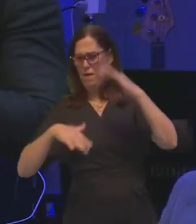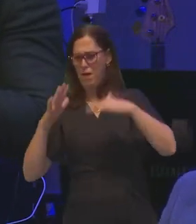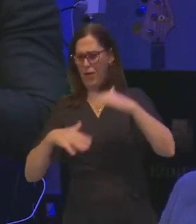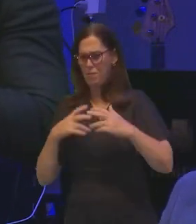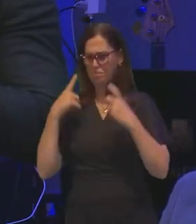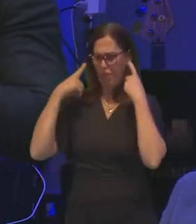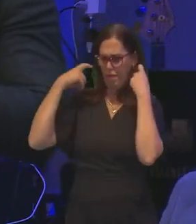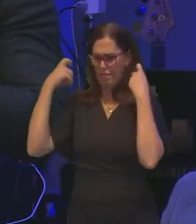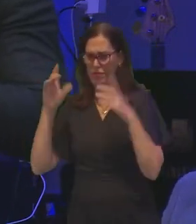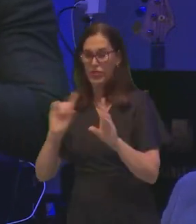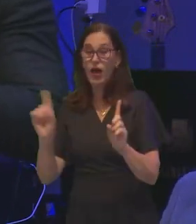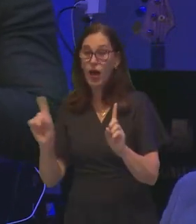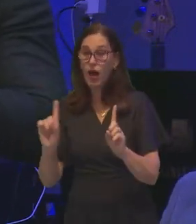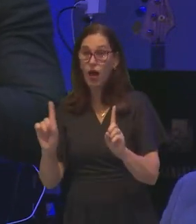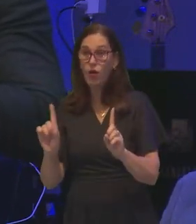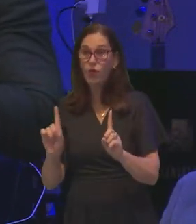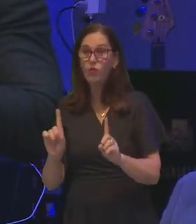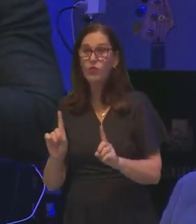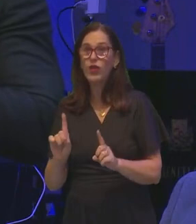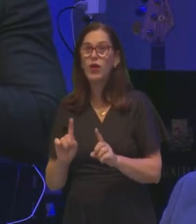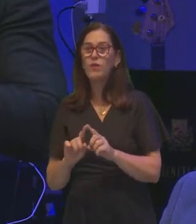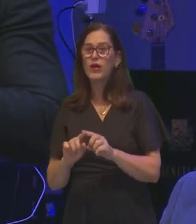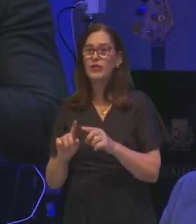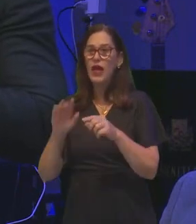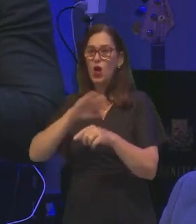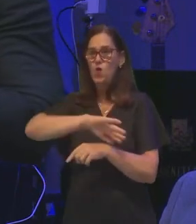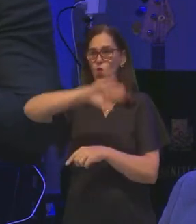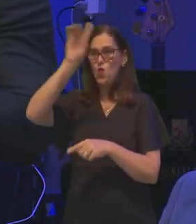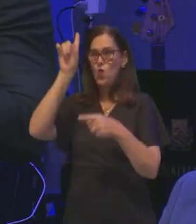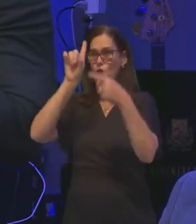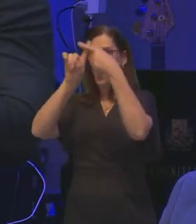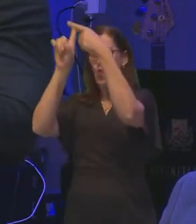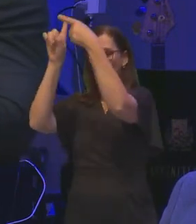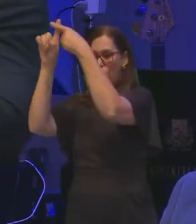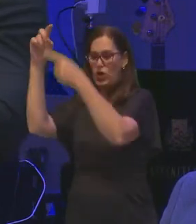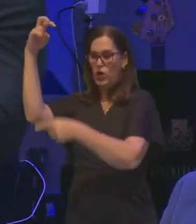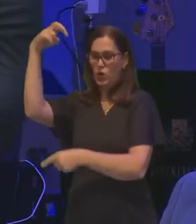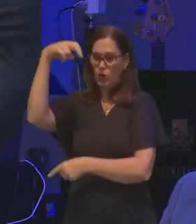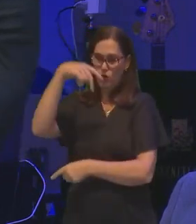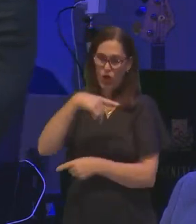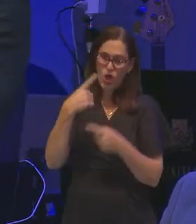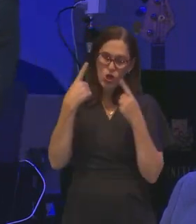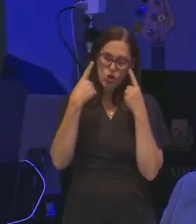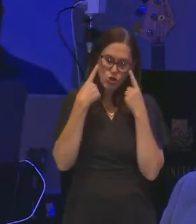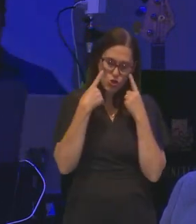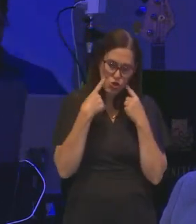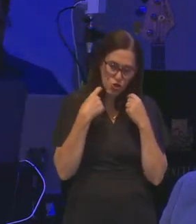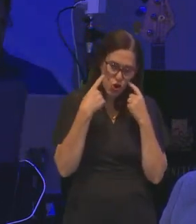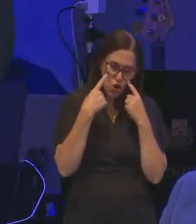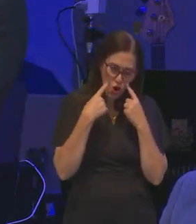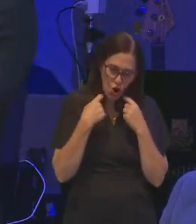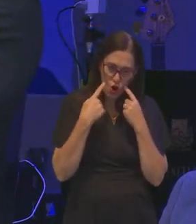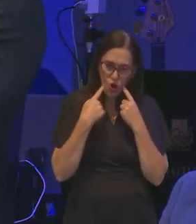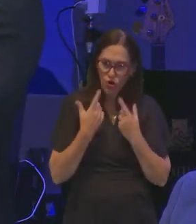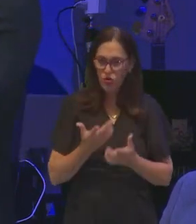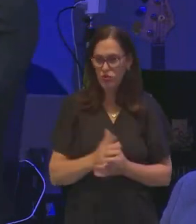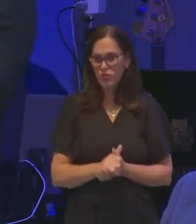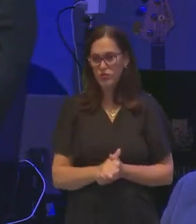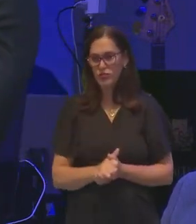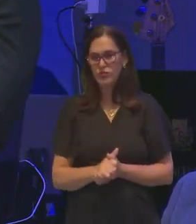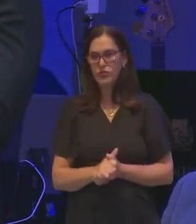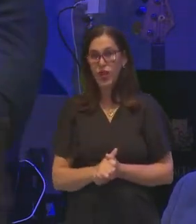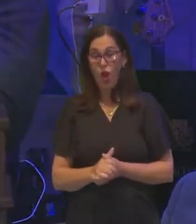mas avivamento é descer do Calvário com pranto, choro e lamentação.